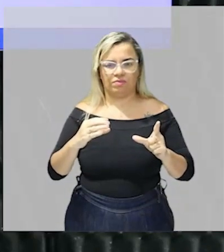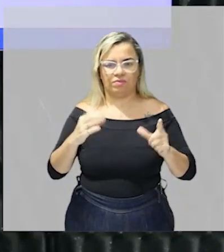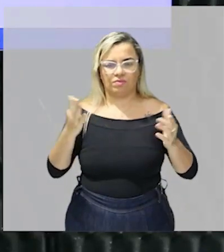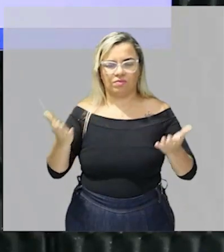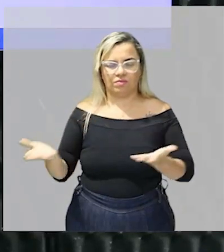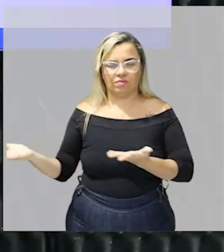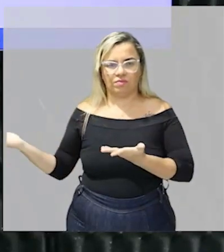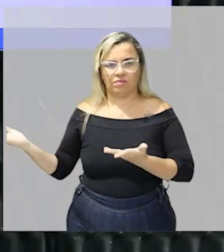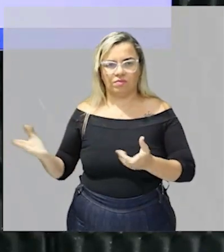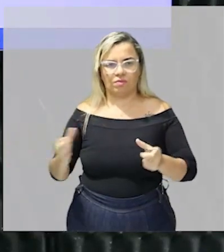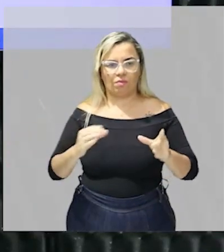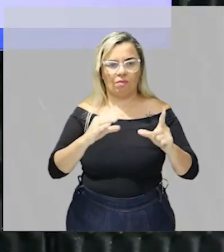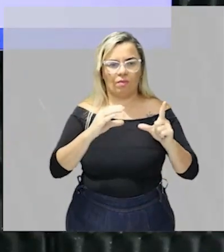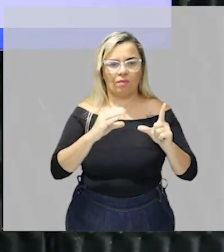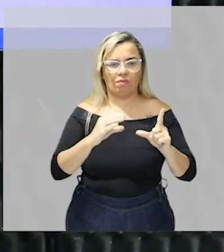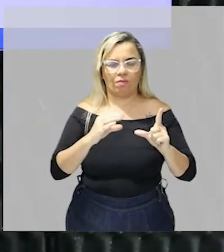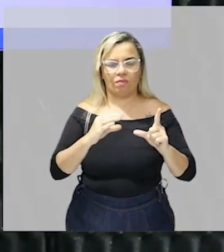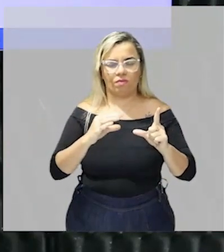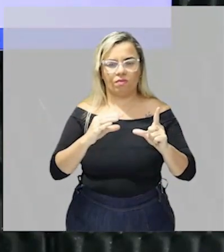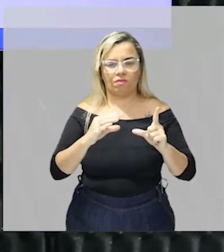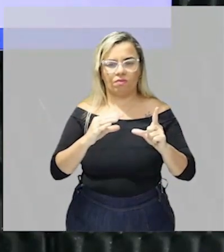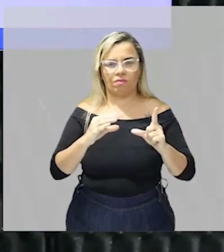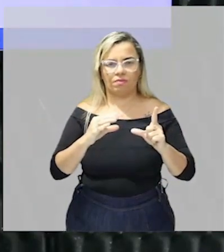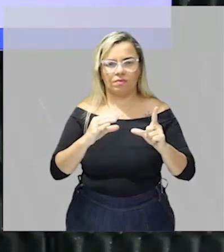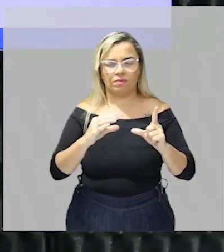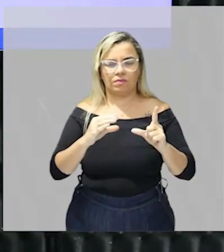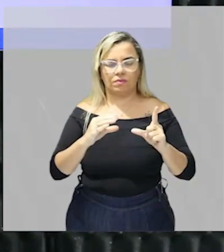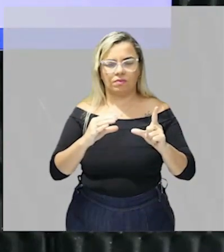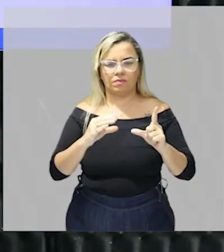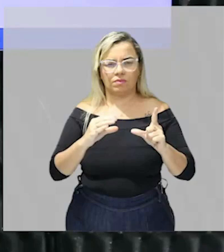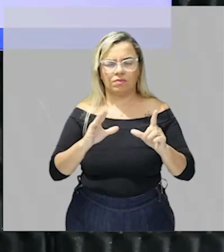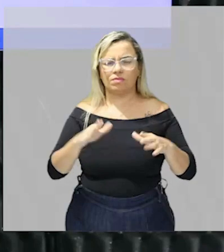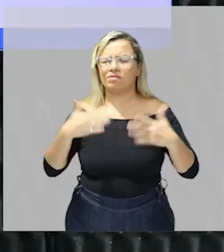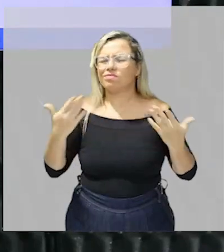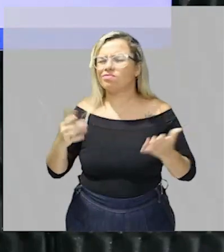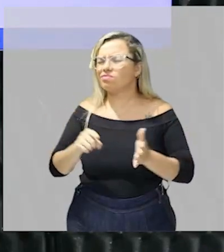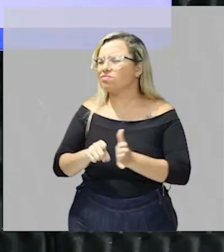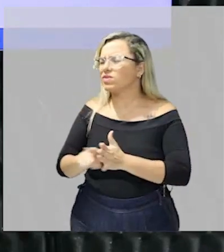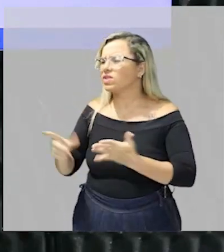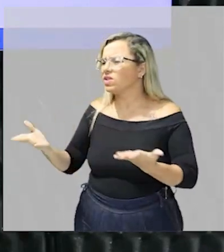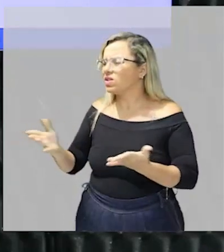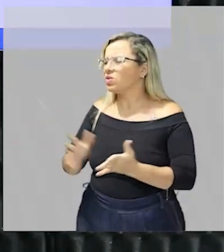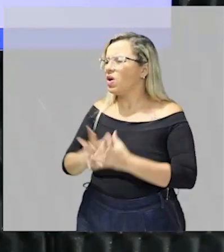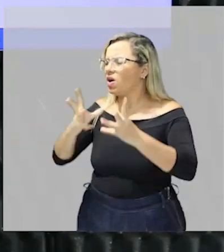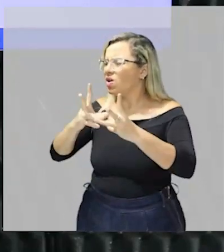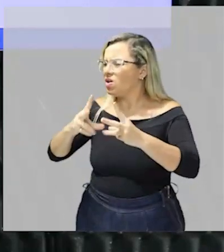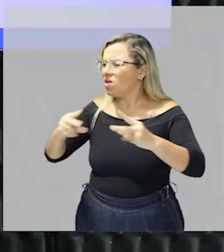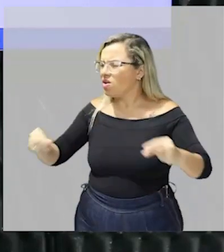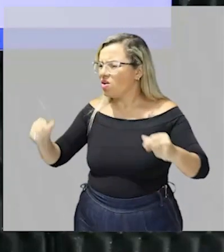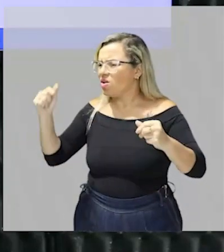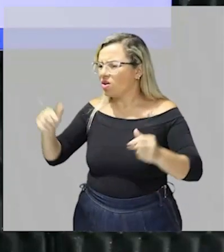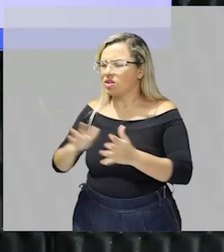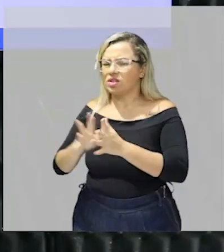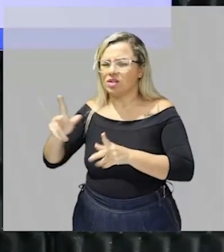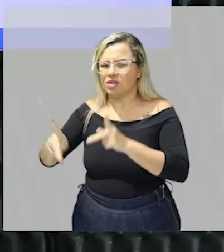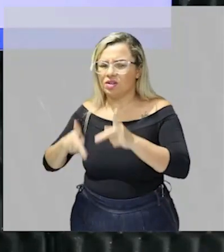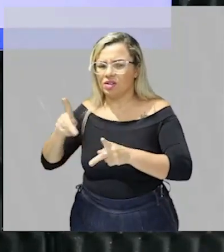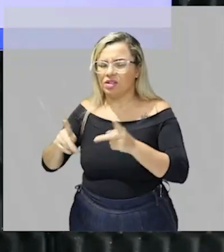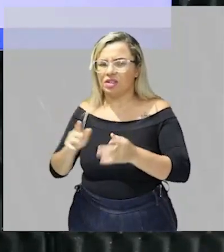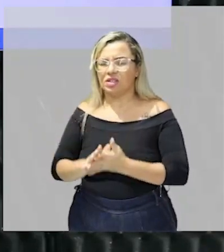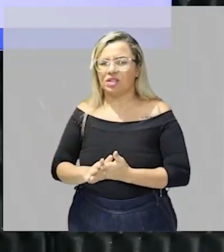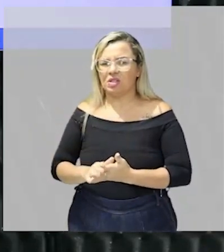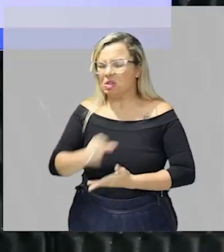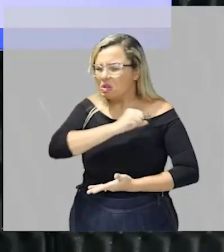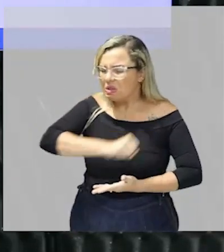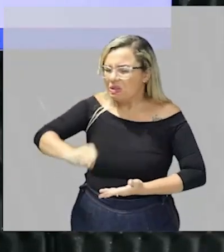só, extermínio das populações indígenas pelo exército. Mas, Jereba, não há um extermínio? Existe o genocídio.